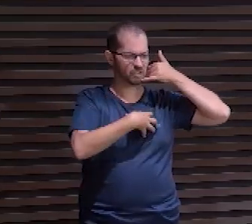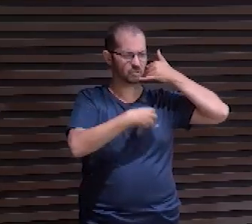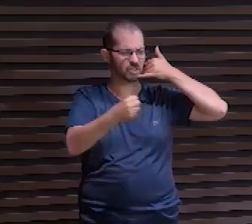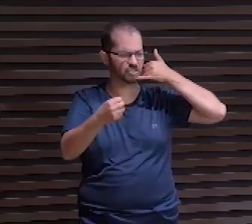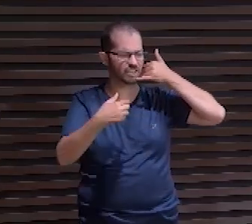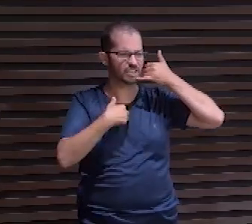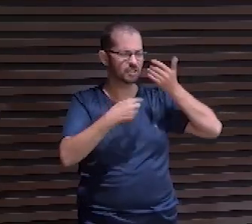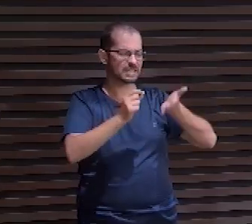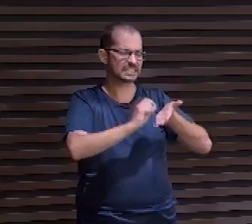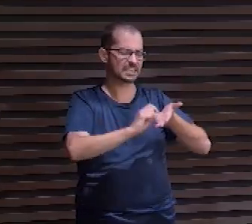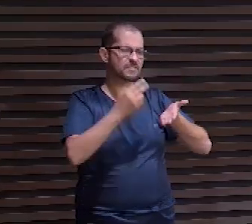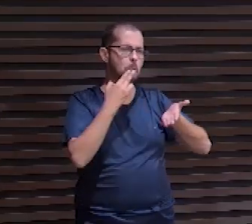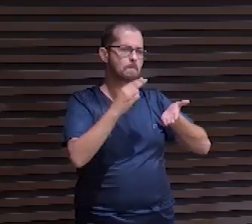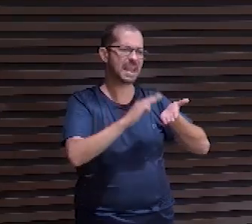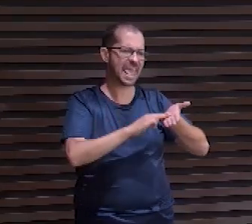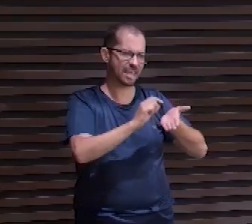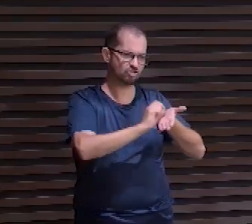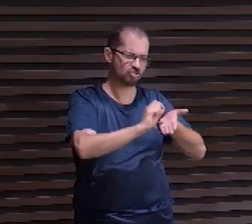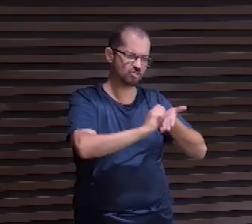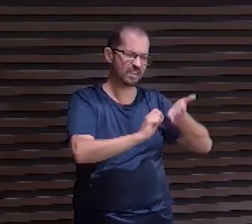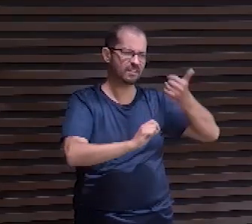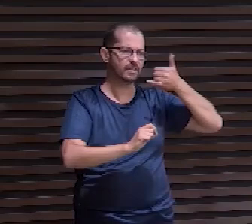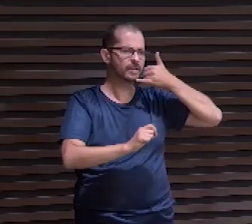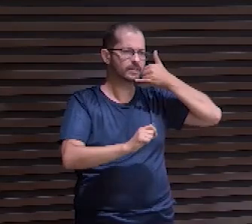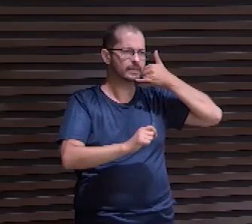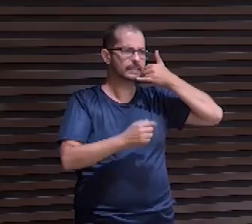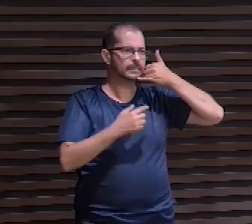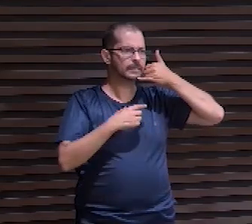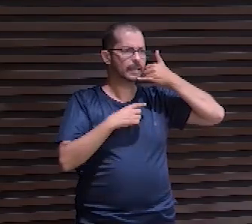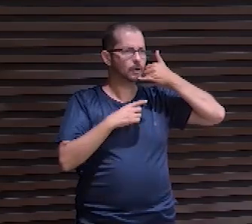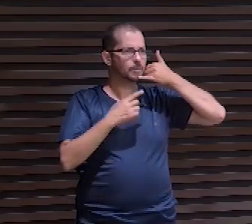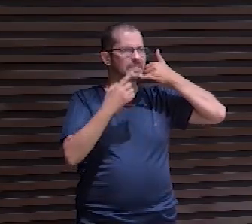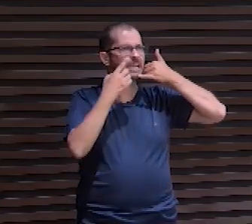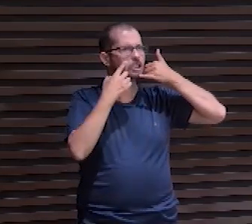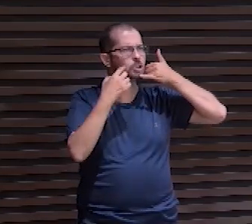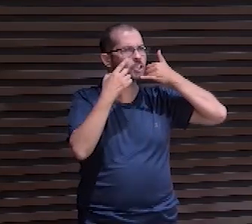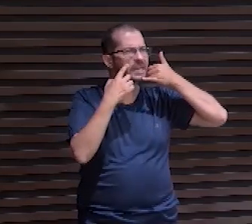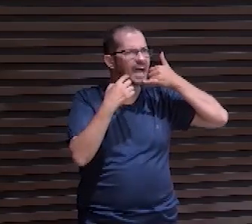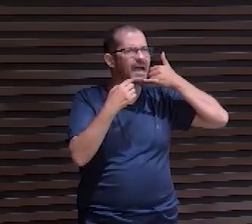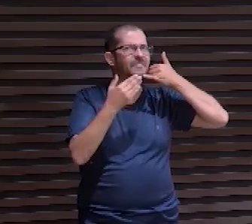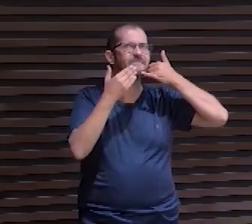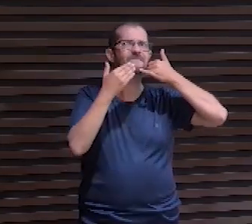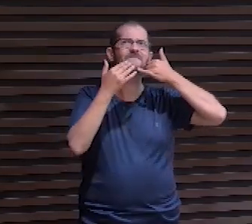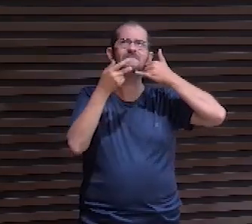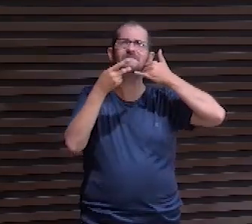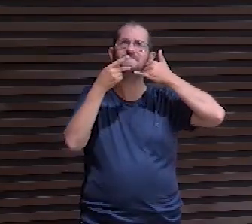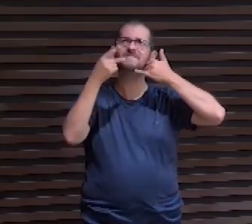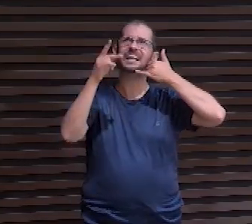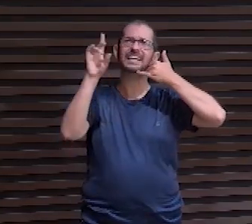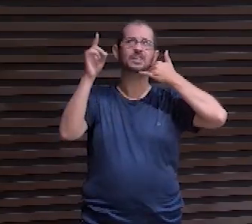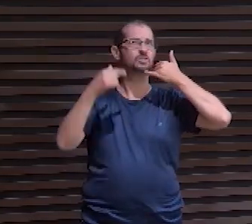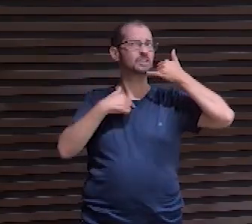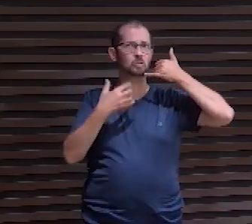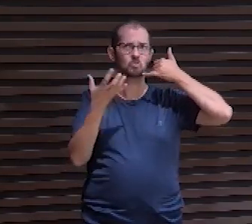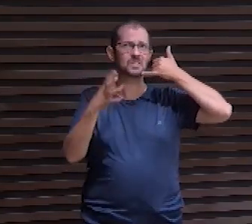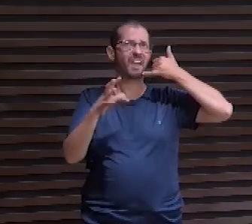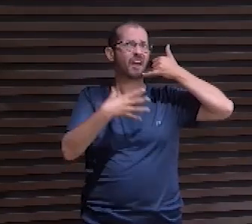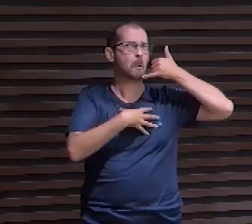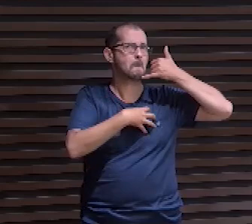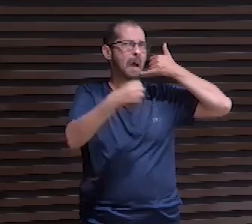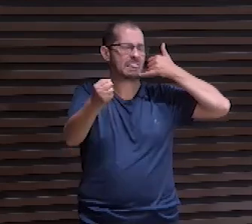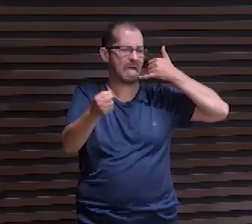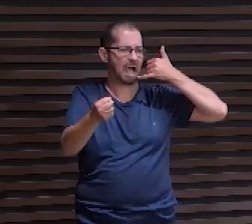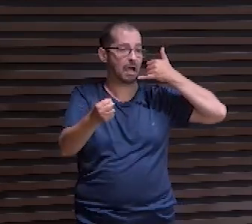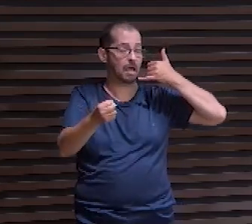escrever um bilhete. Comecei a chorar e disse a Deus que eu não queria me matar.